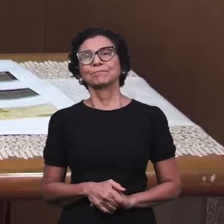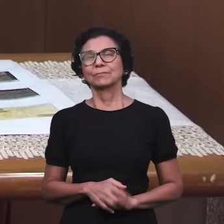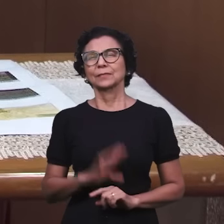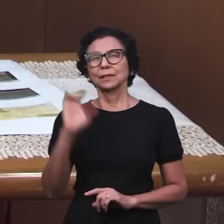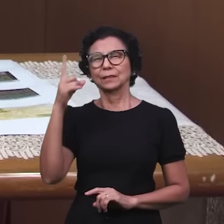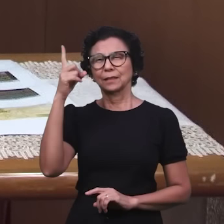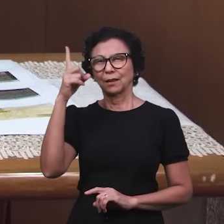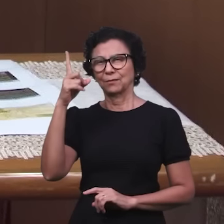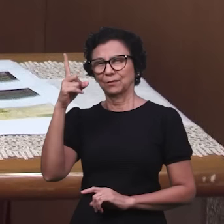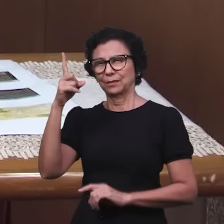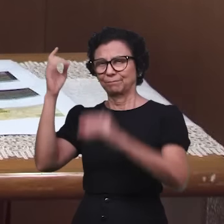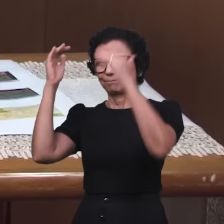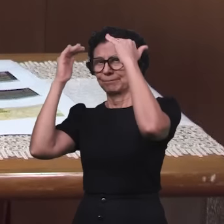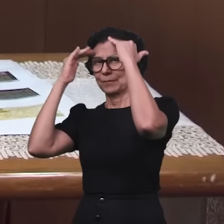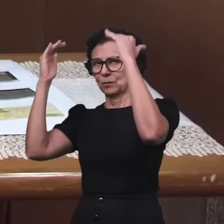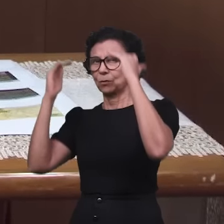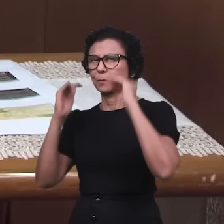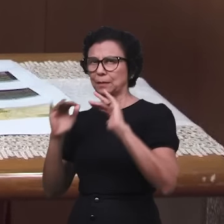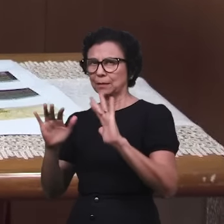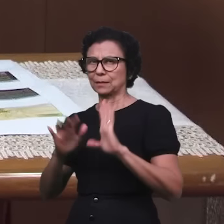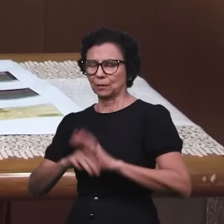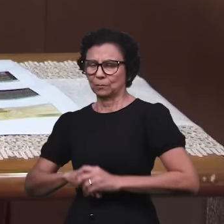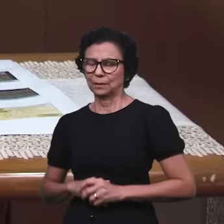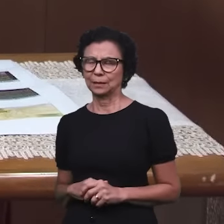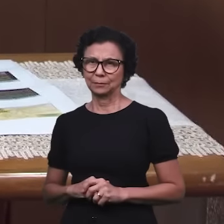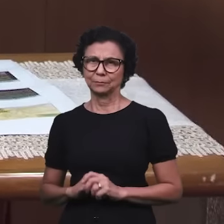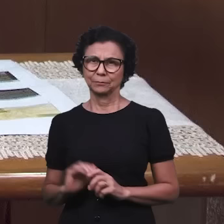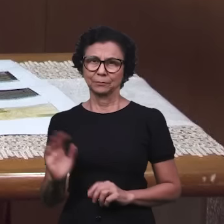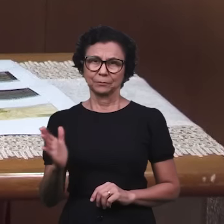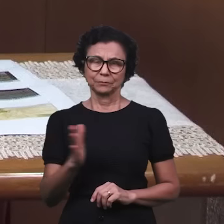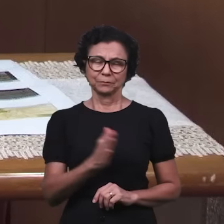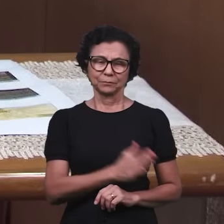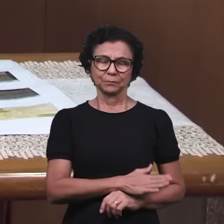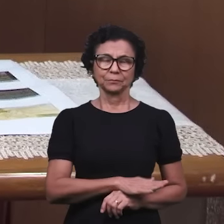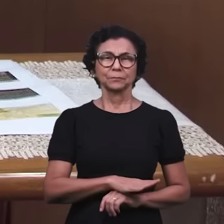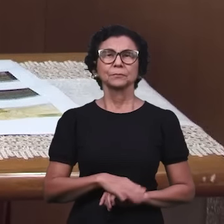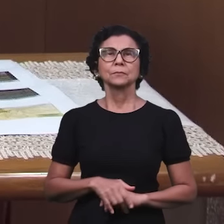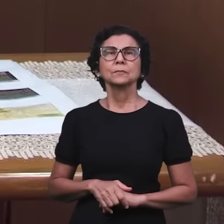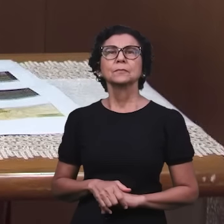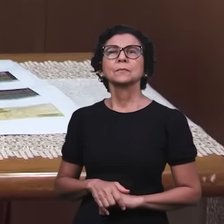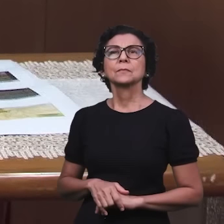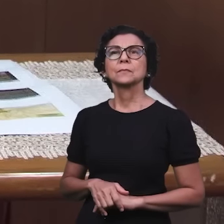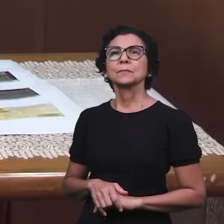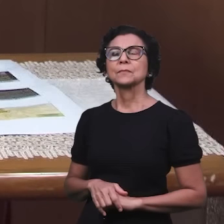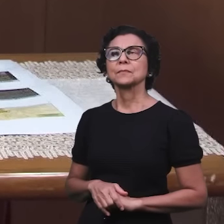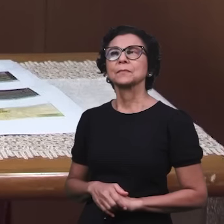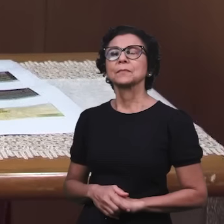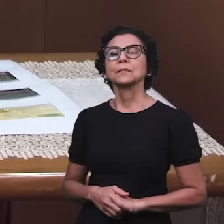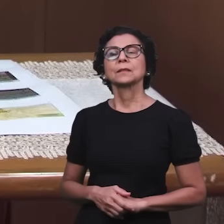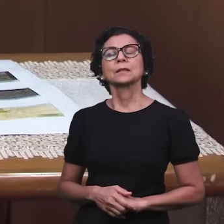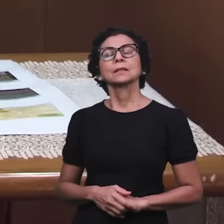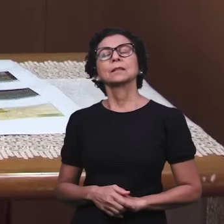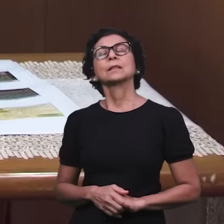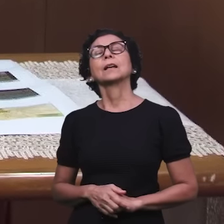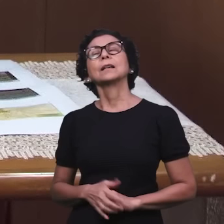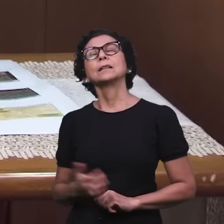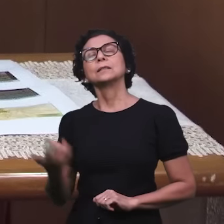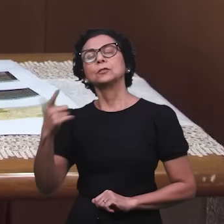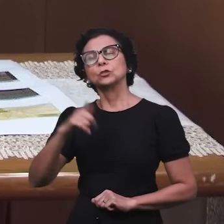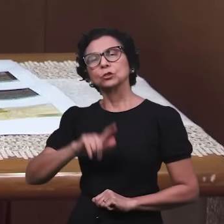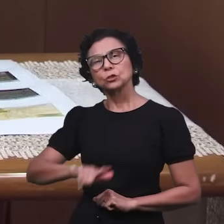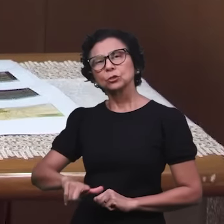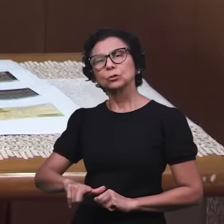Deus numa determinada situação e numerou o povo. Não vamos entrar nesse aspecto, mas depois Davi buscou o Senhor e o Senhor